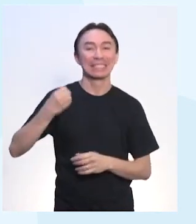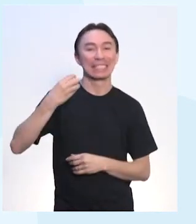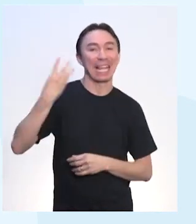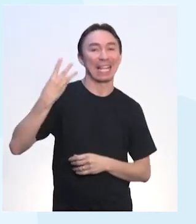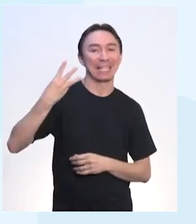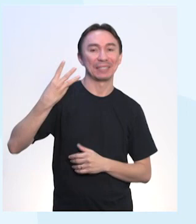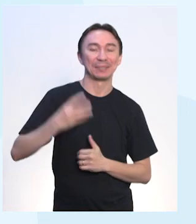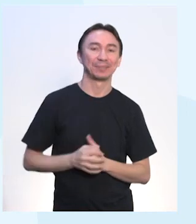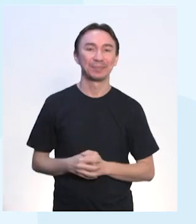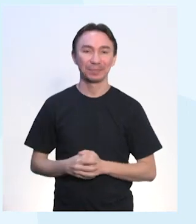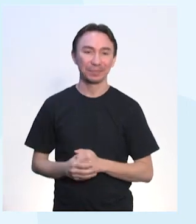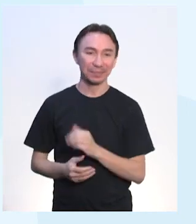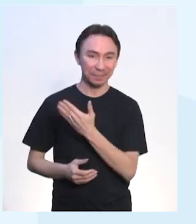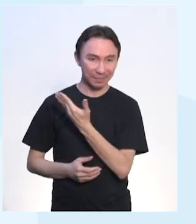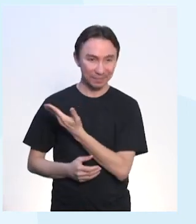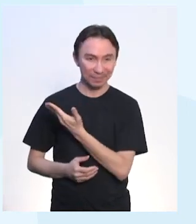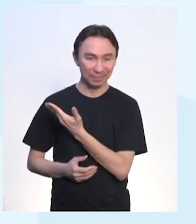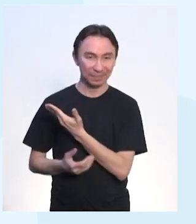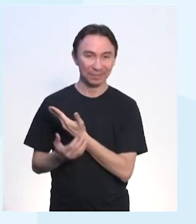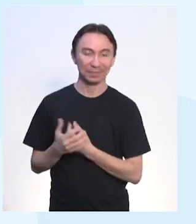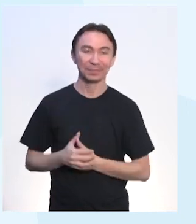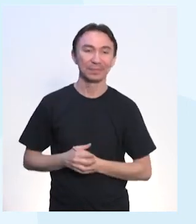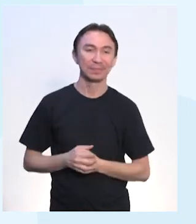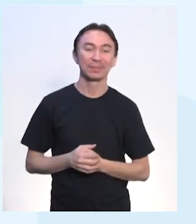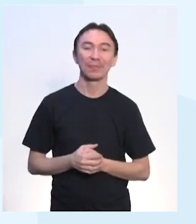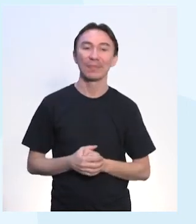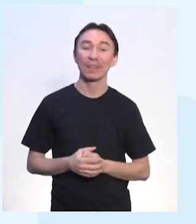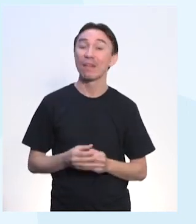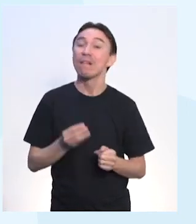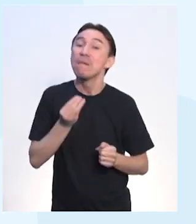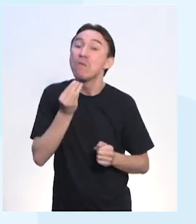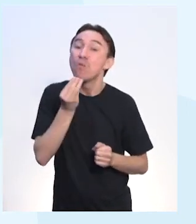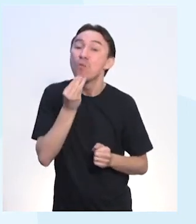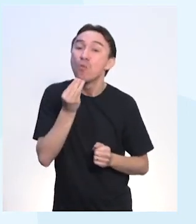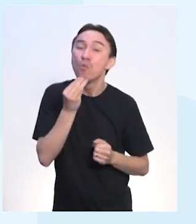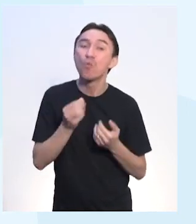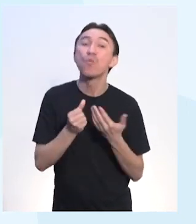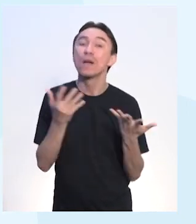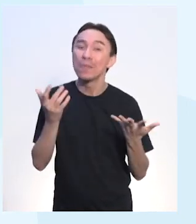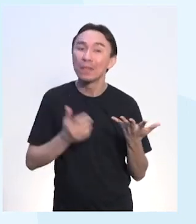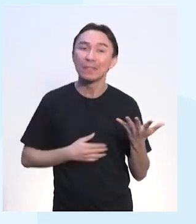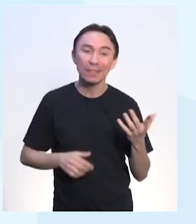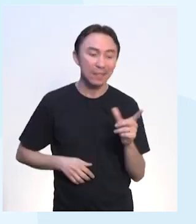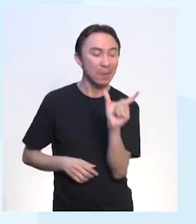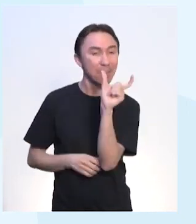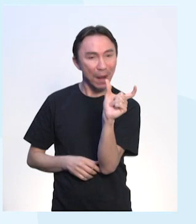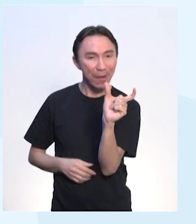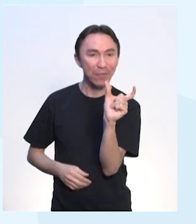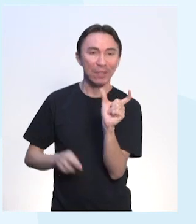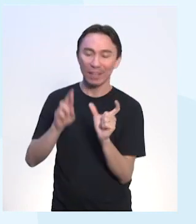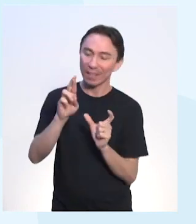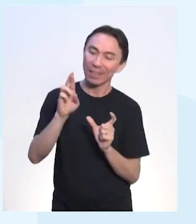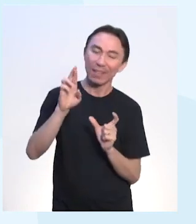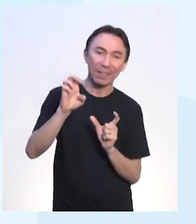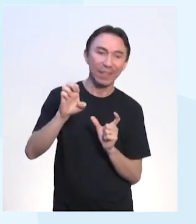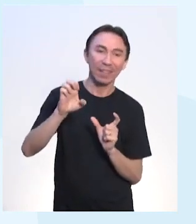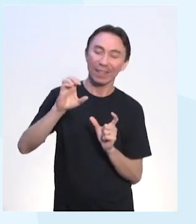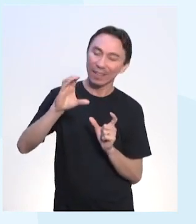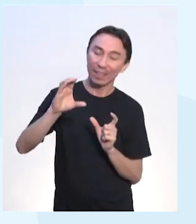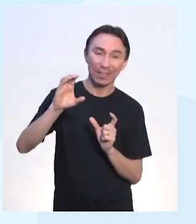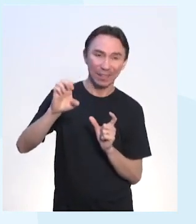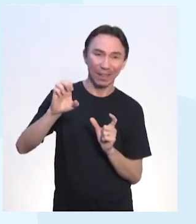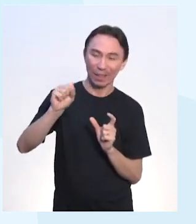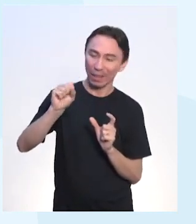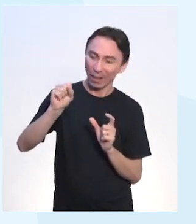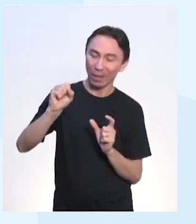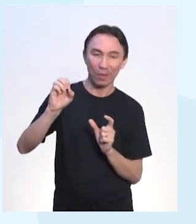3. Quantos anagramas podem ser formados com as letras da palavra a seguir? A palavra